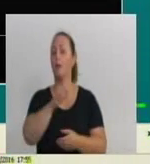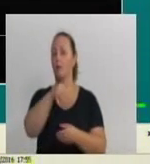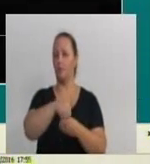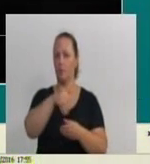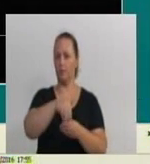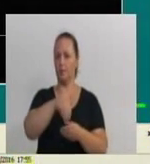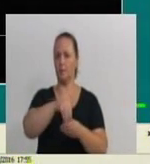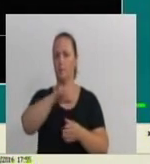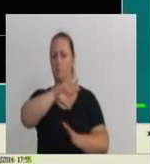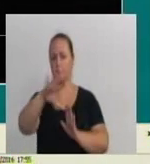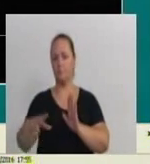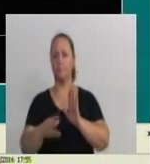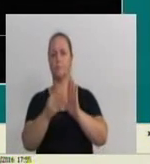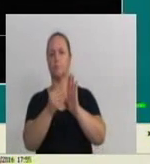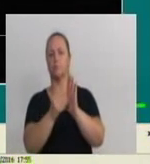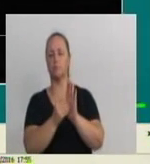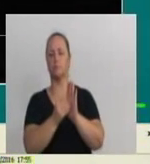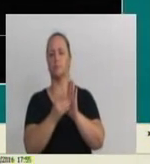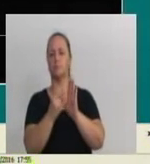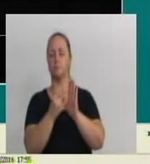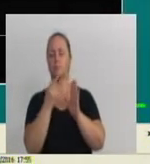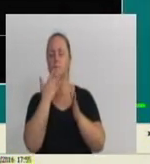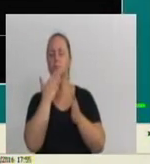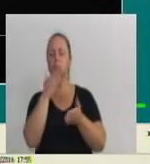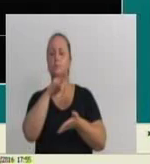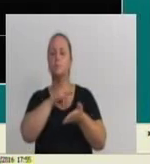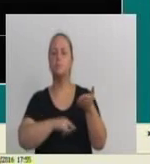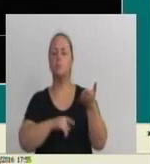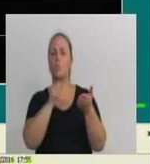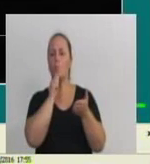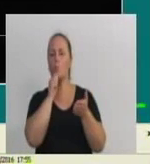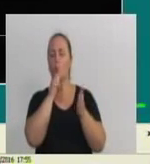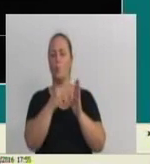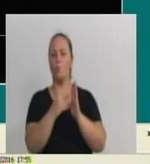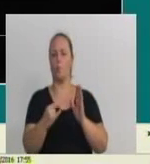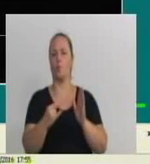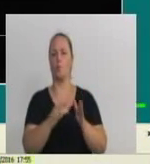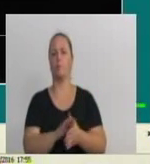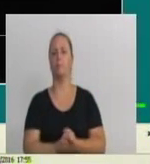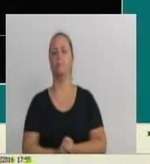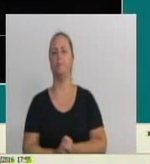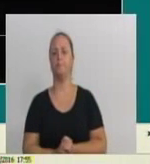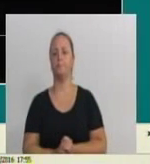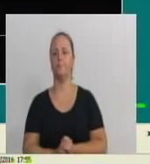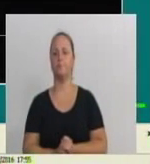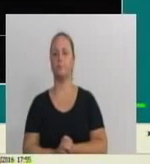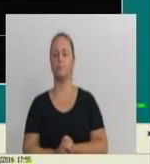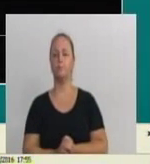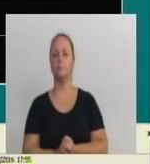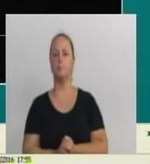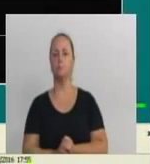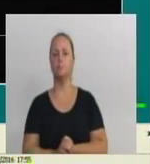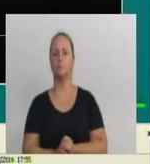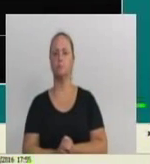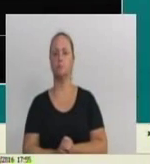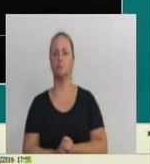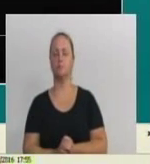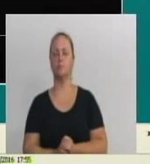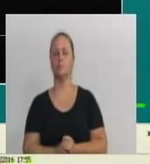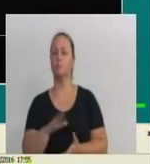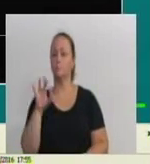dos requerimentos não destacados. confirmando aqui